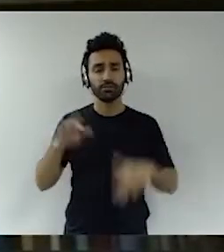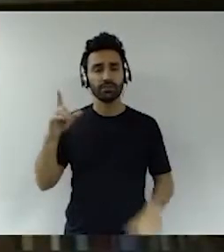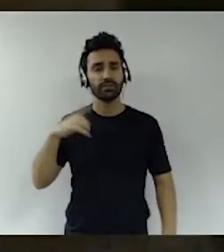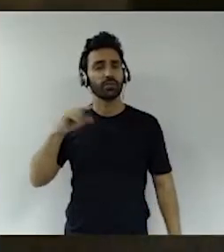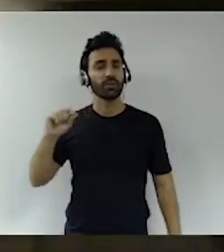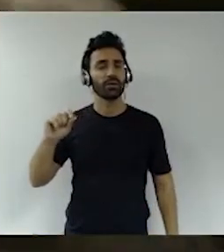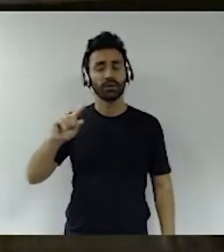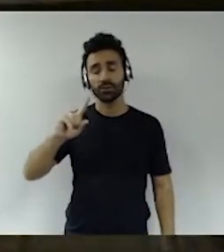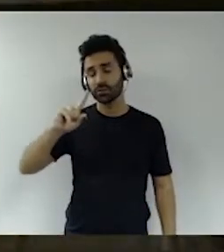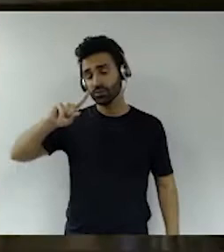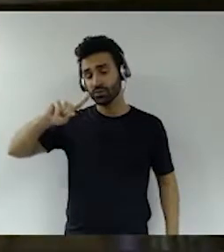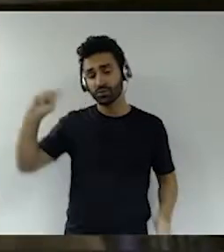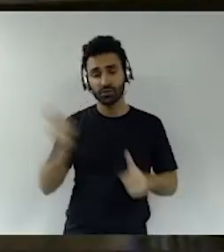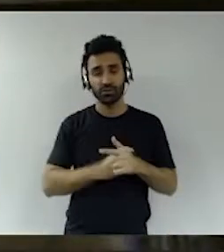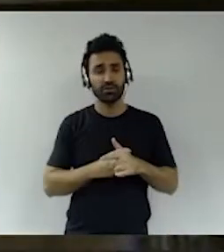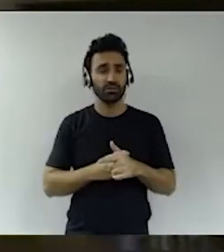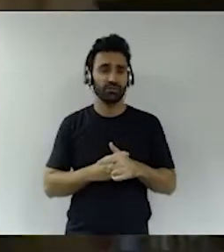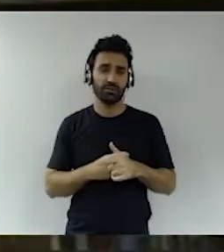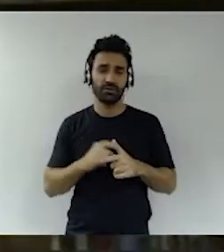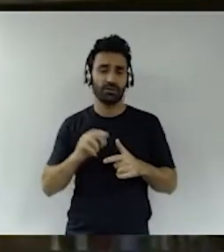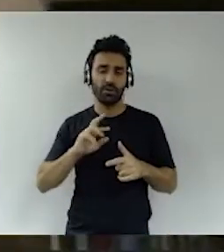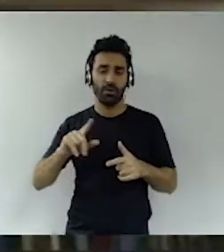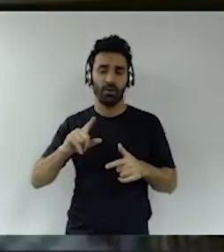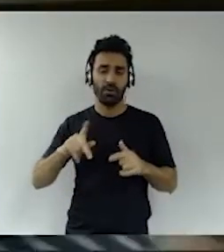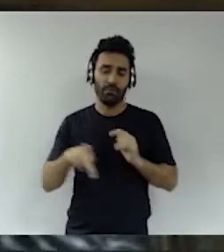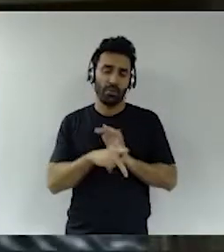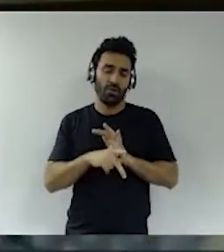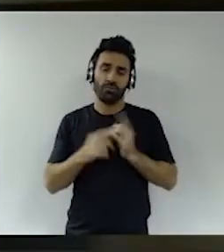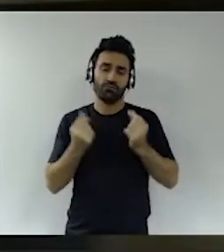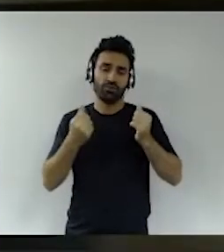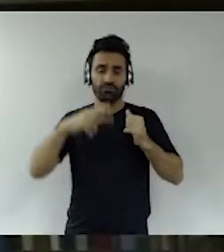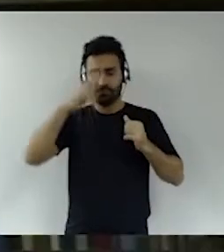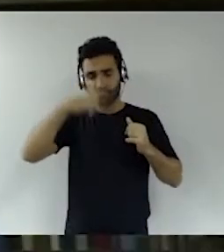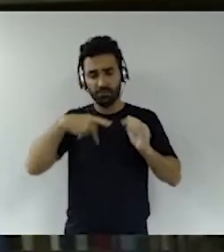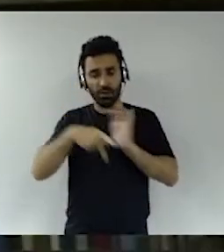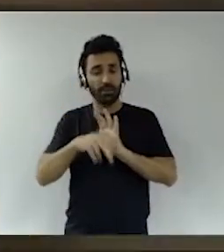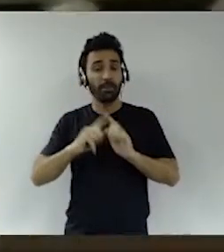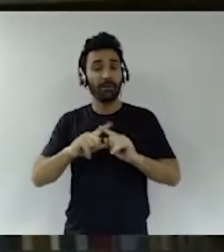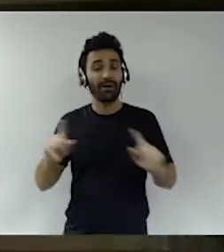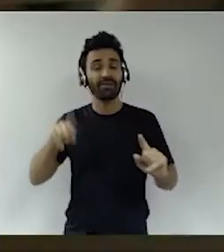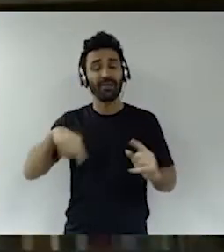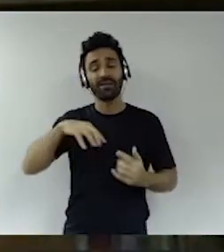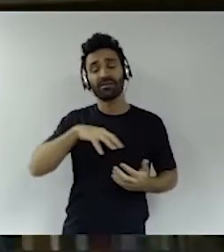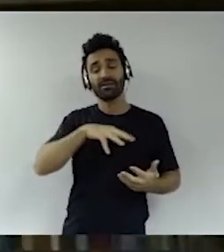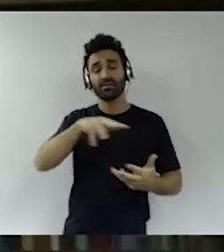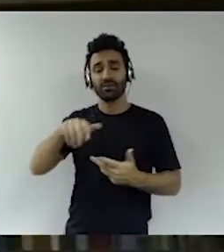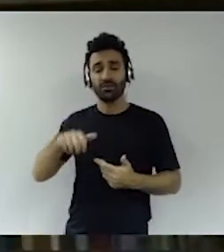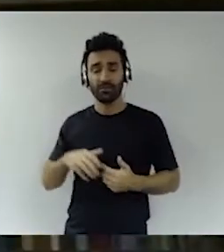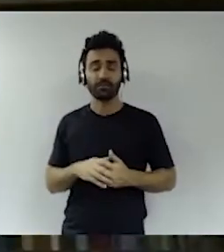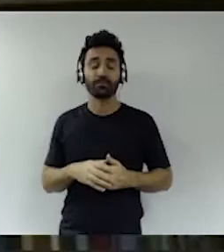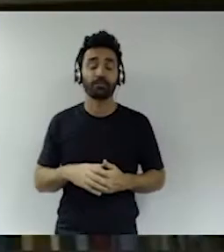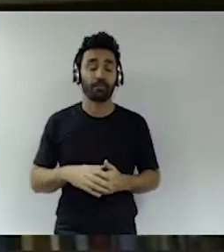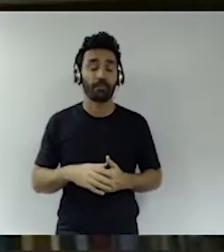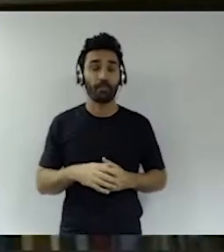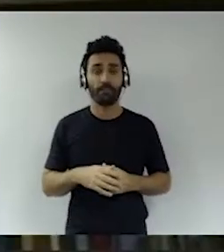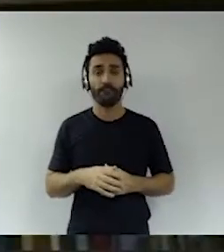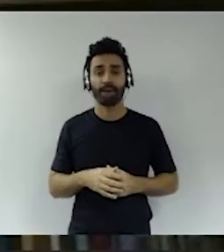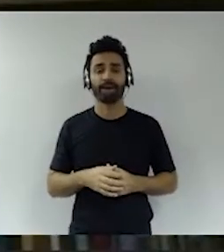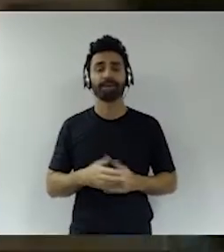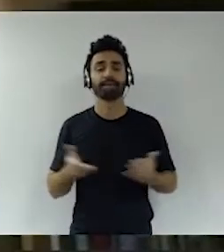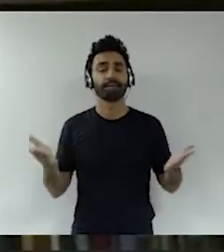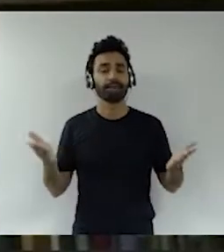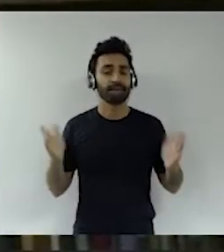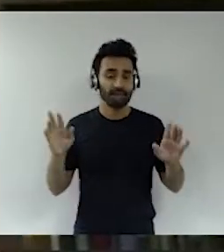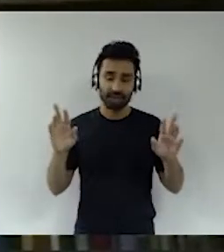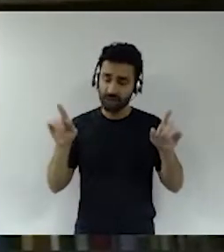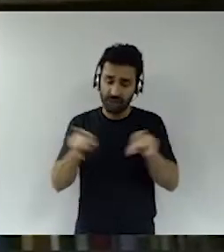dívidas denominadas não na sua moeda soberana, mas numa moeda internacional. Nenhum desses casos hoje é o caso do